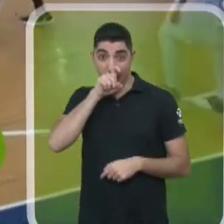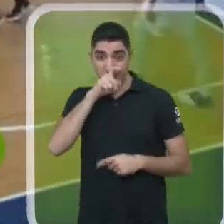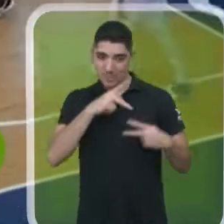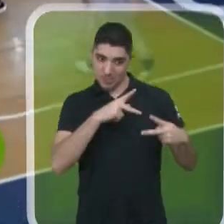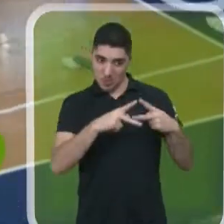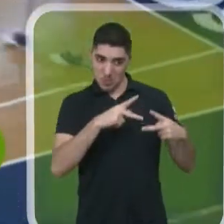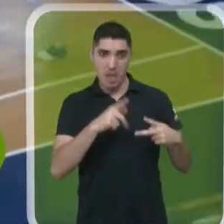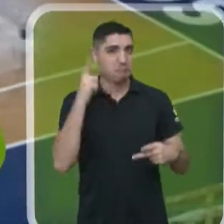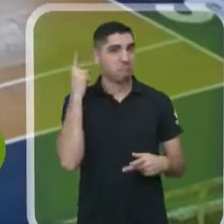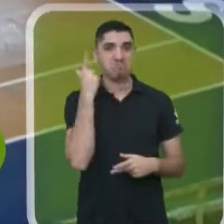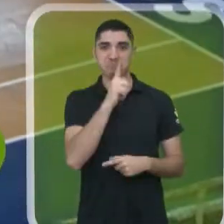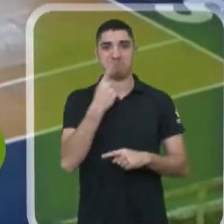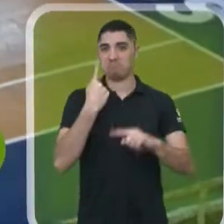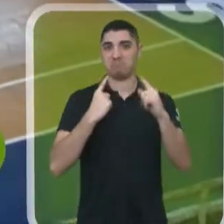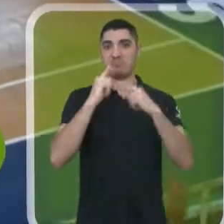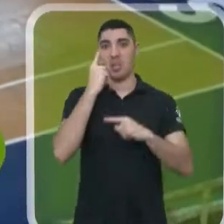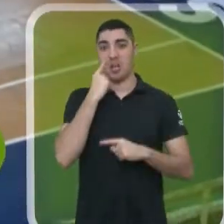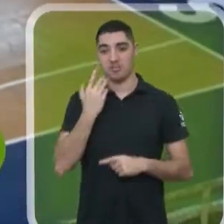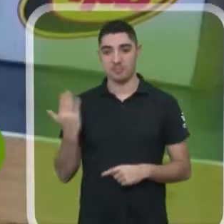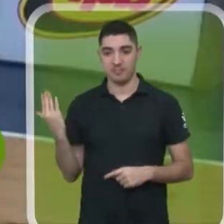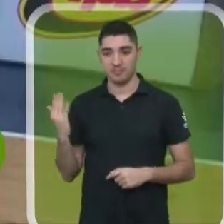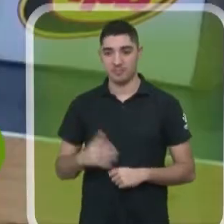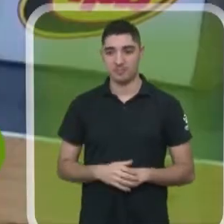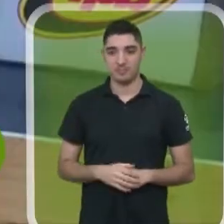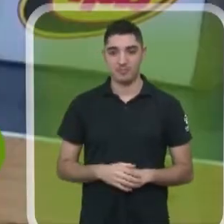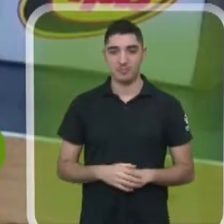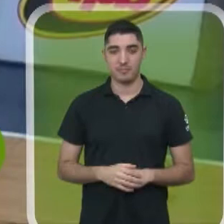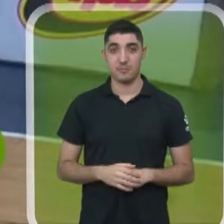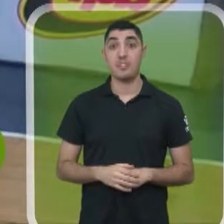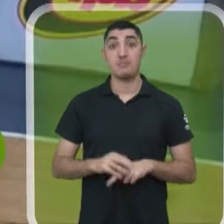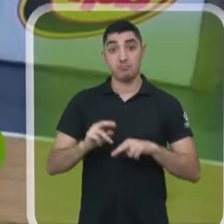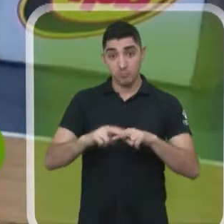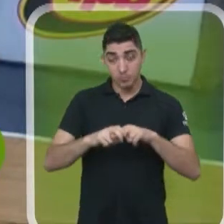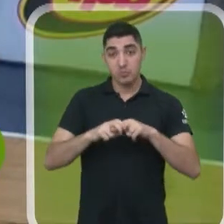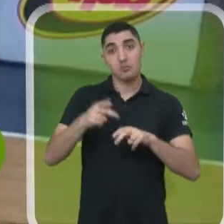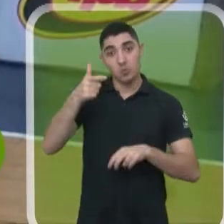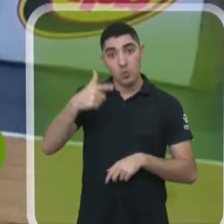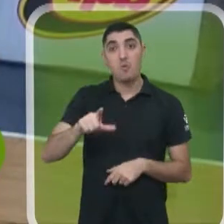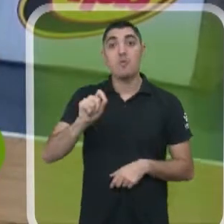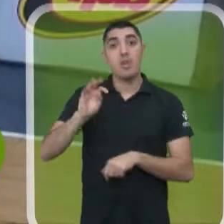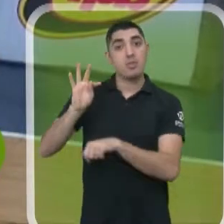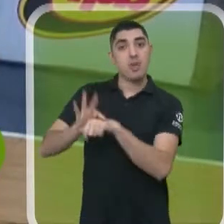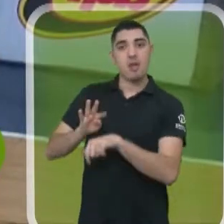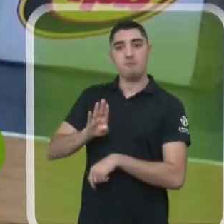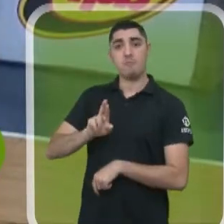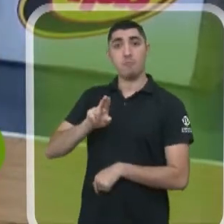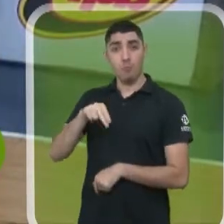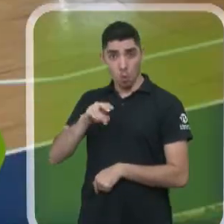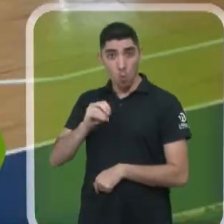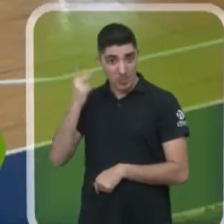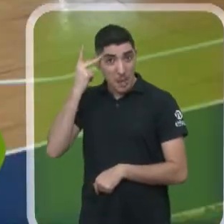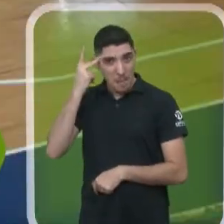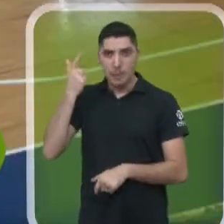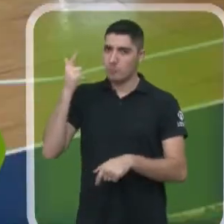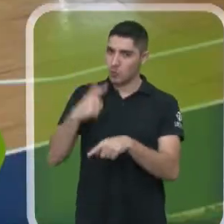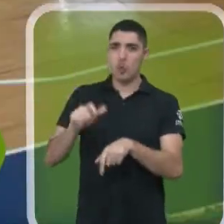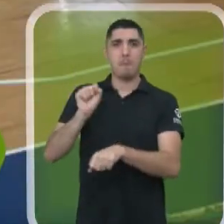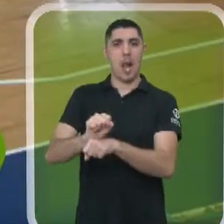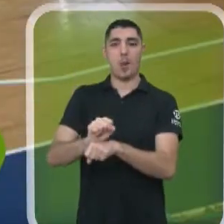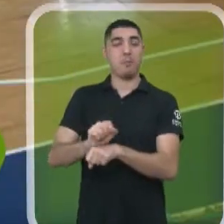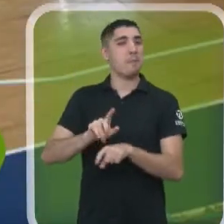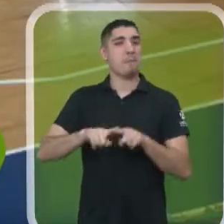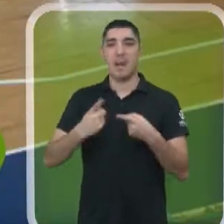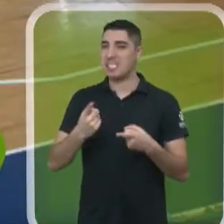de vantagens 51 a 40 o que obrigou mais uma vez o técnico Bruno Mortari a parar o jogo Porque Não